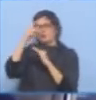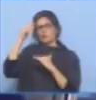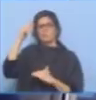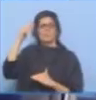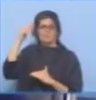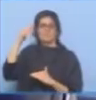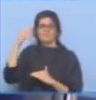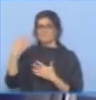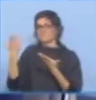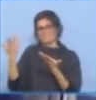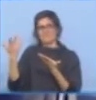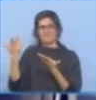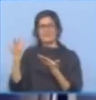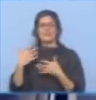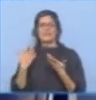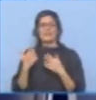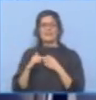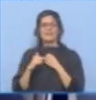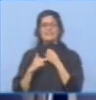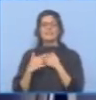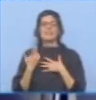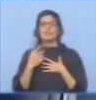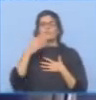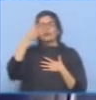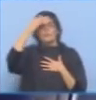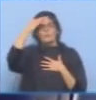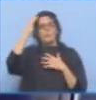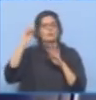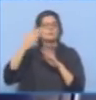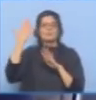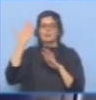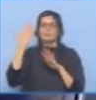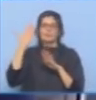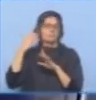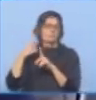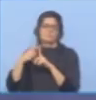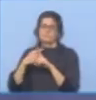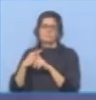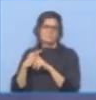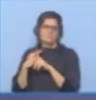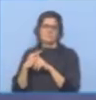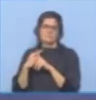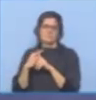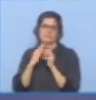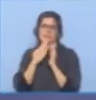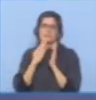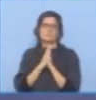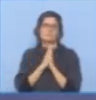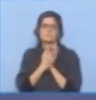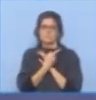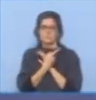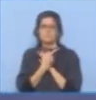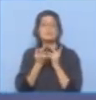com isto, mas de facto depois a nossa memória principal é muito grata, não é? Sim, eu lembro-me quando foi de 2011, portanto depois de Madrid,